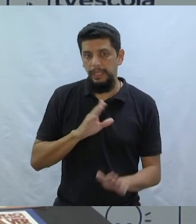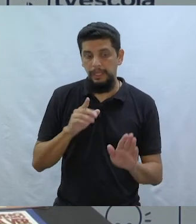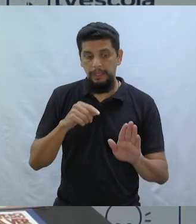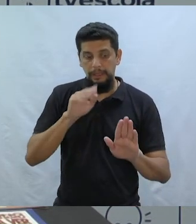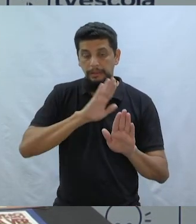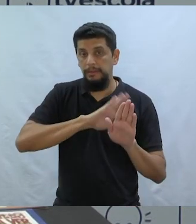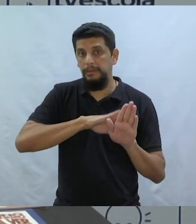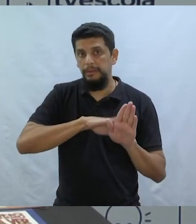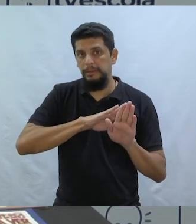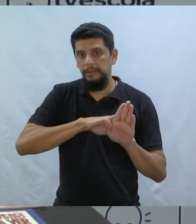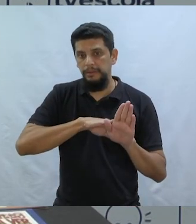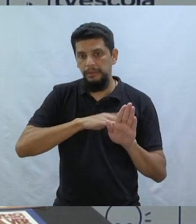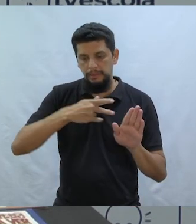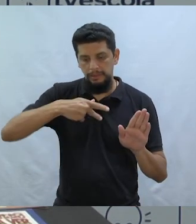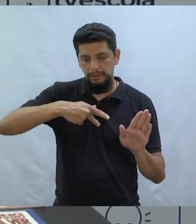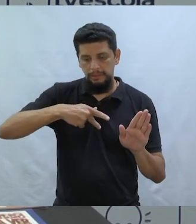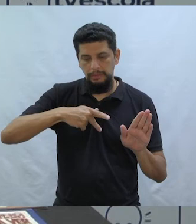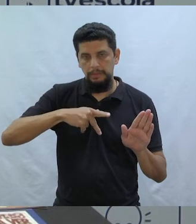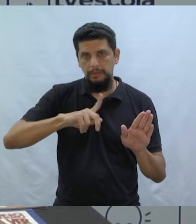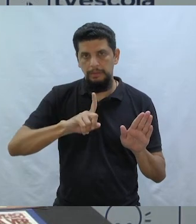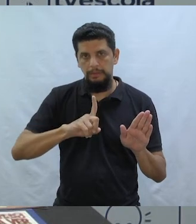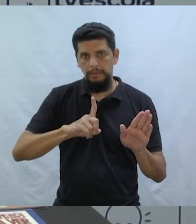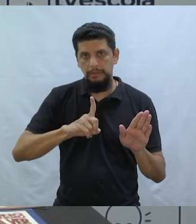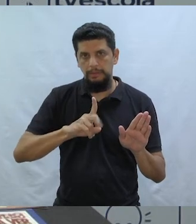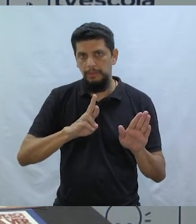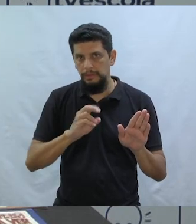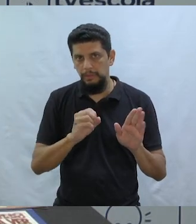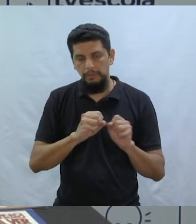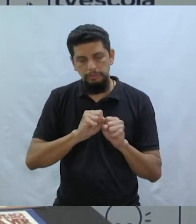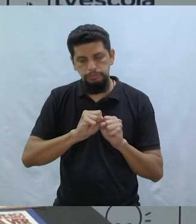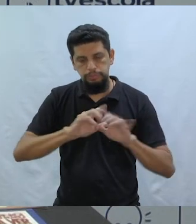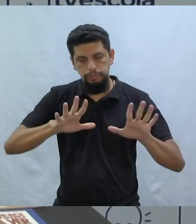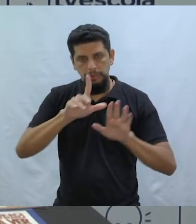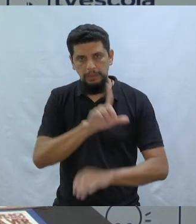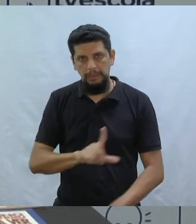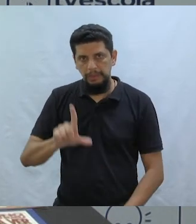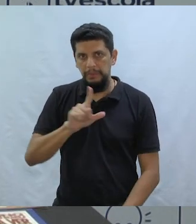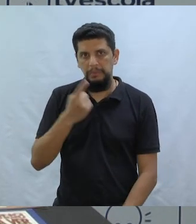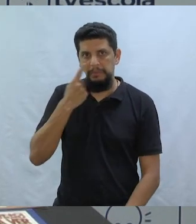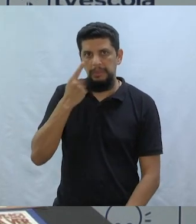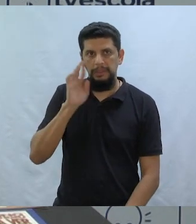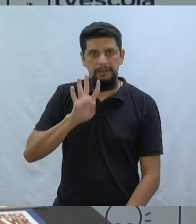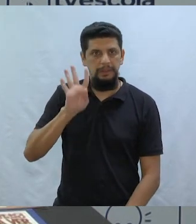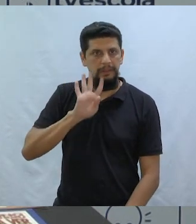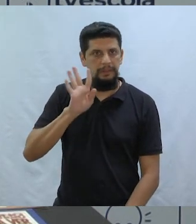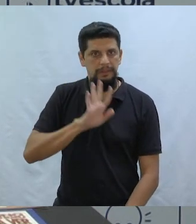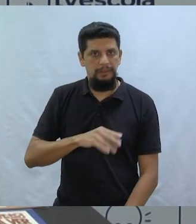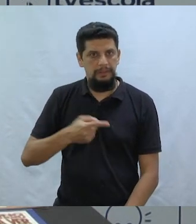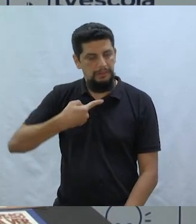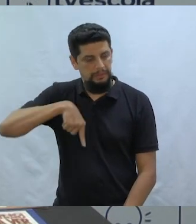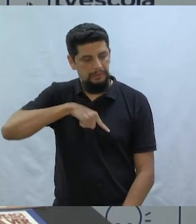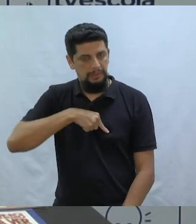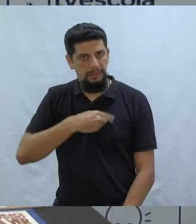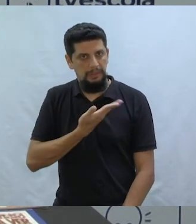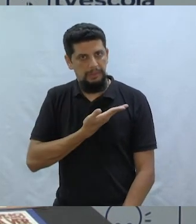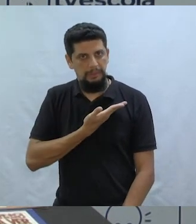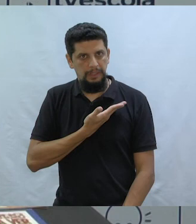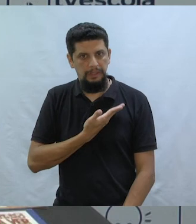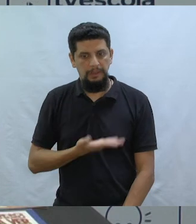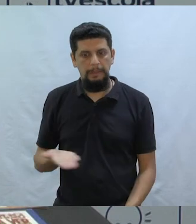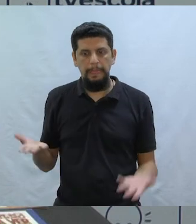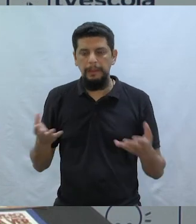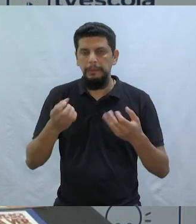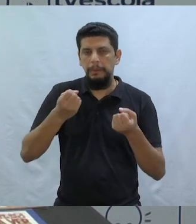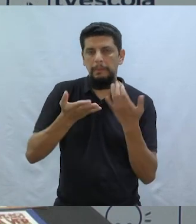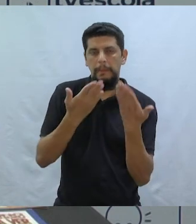porta o Pedrinho espalhou ali espalhou a literatura Então isso é muito bacana Aventura do nosso Pedrinho e como a gente tá